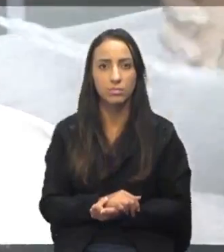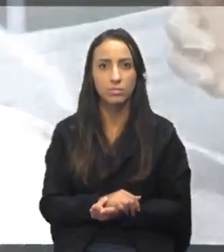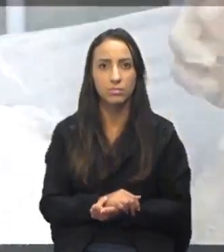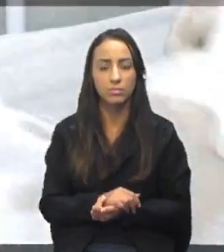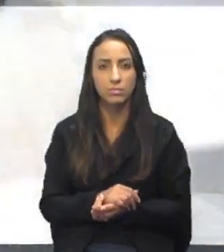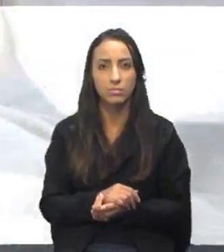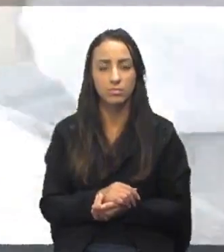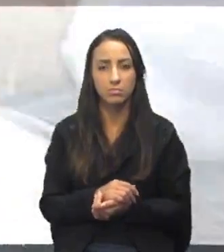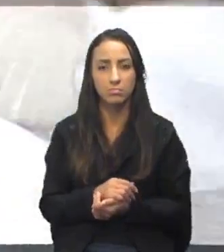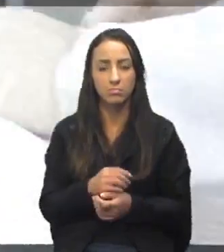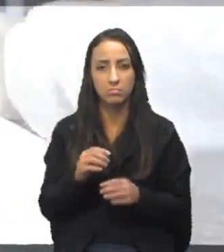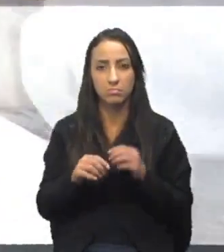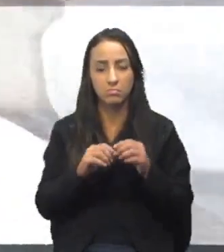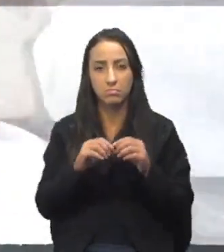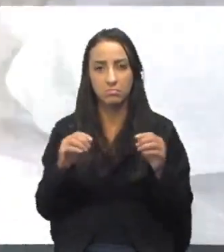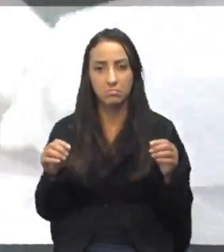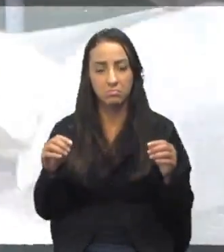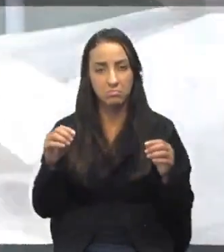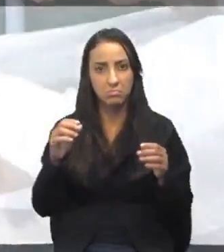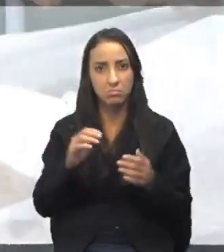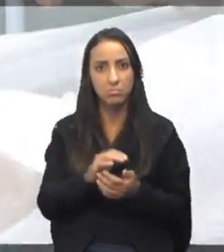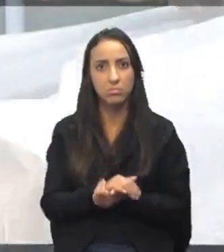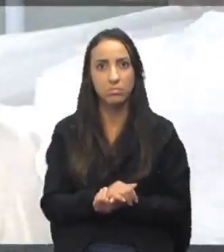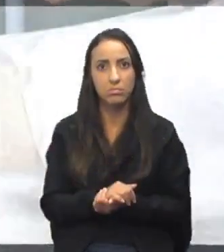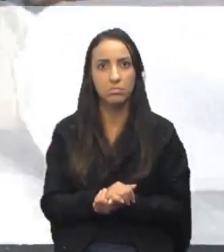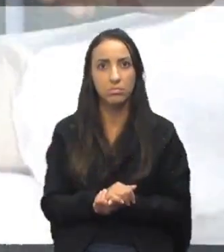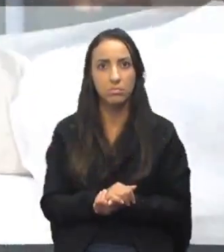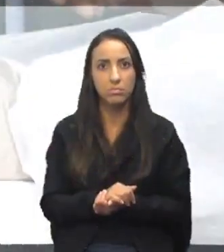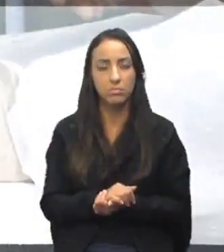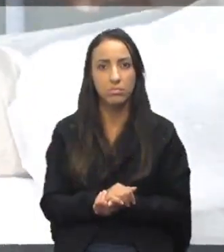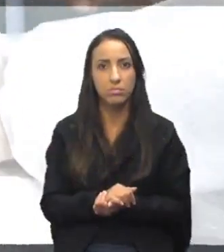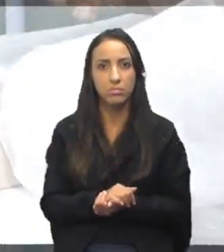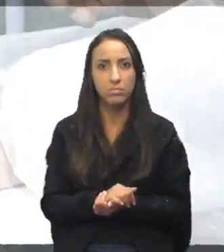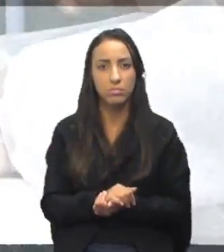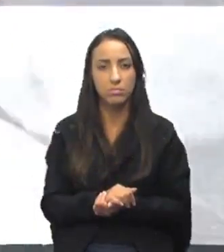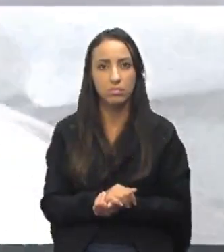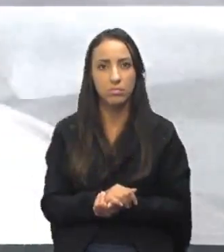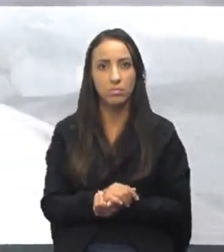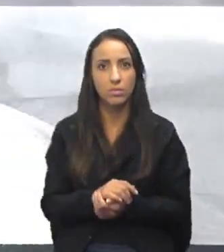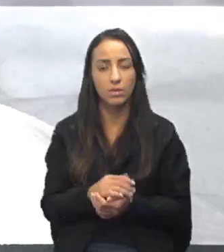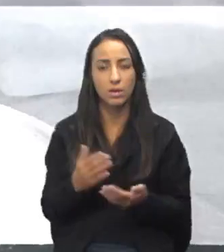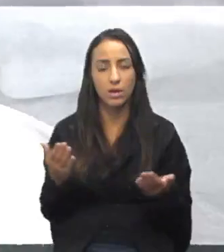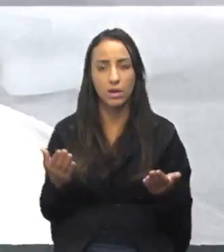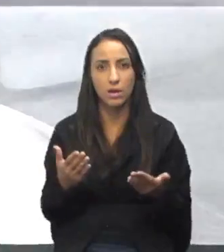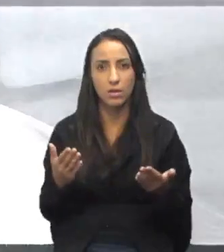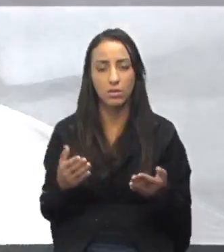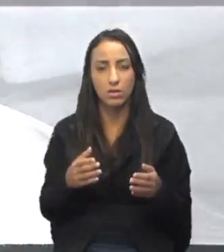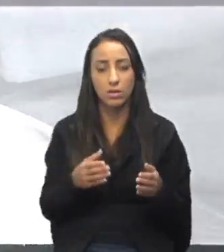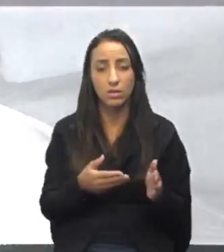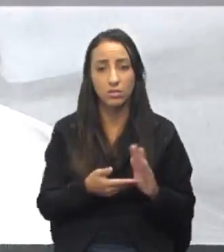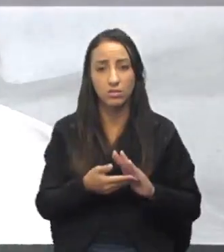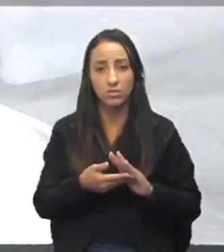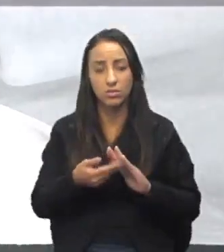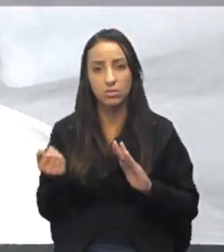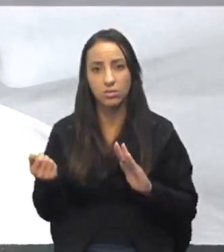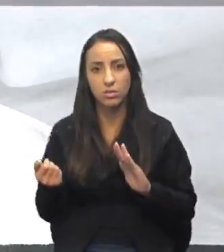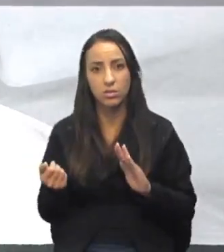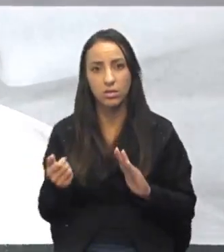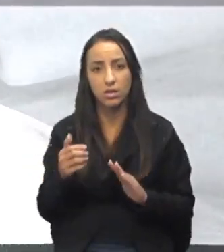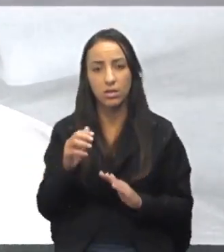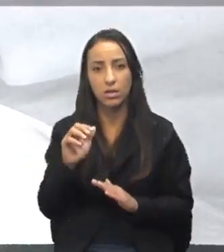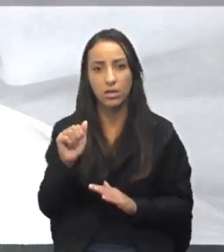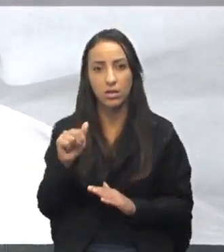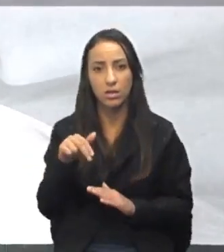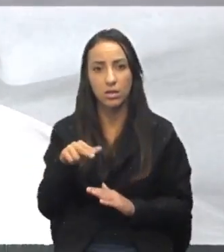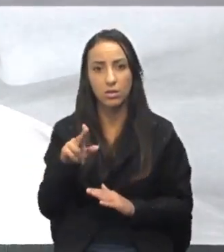desamarre a fixação da cânula, para então exteriorizá-la, ou seja, retirar essa